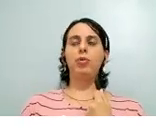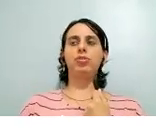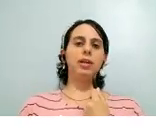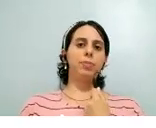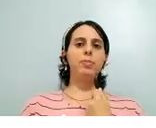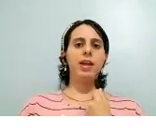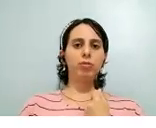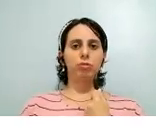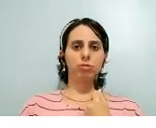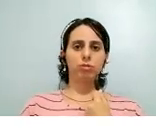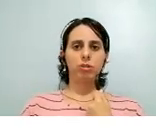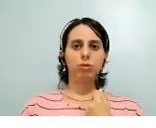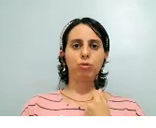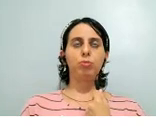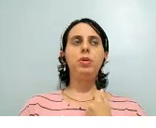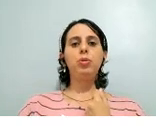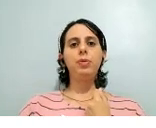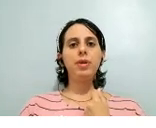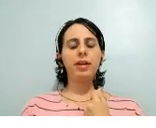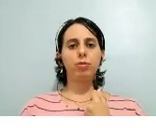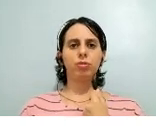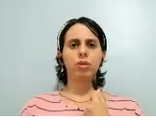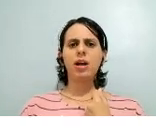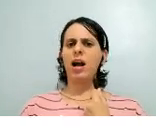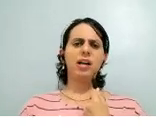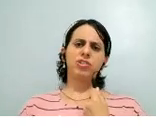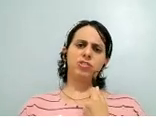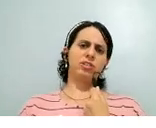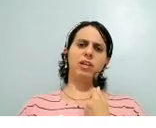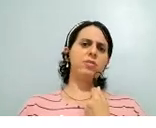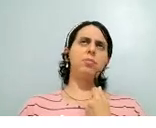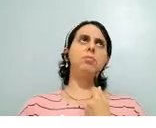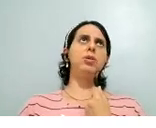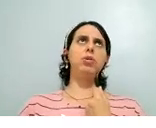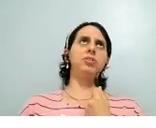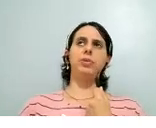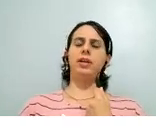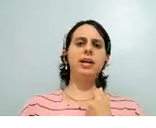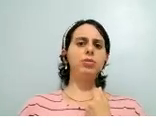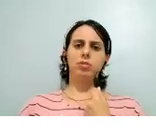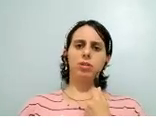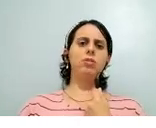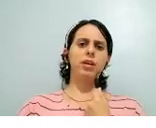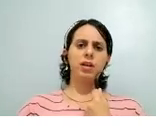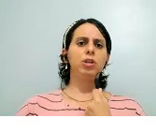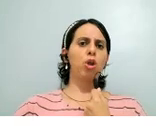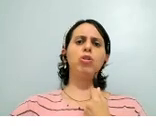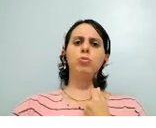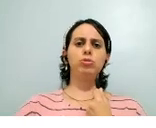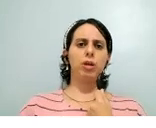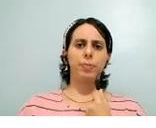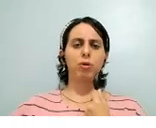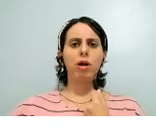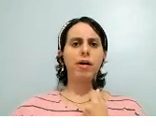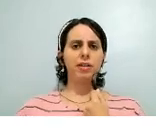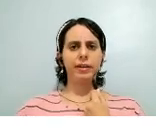Ah, então os 100 primeiros, os 1000 primeiros. Ah, já teve 1000 contaminados, então, né? Todo